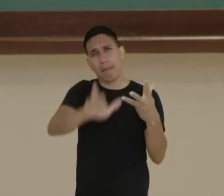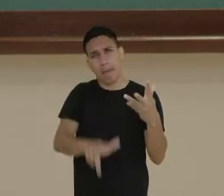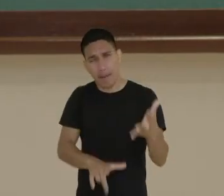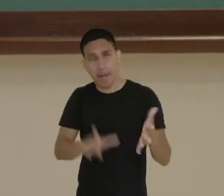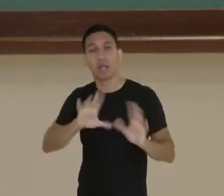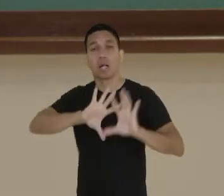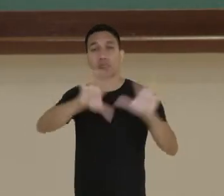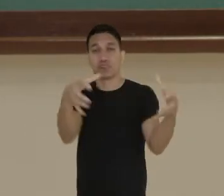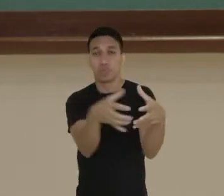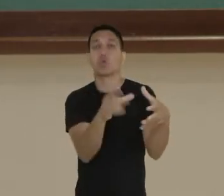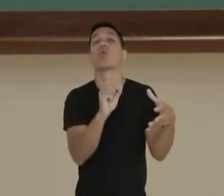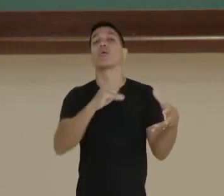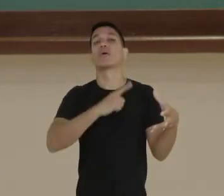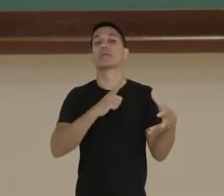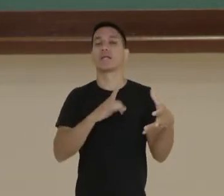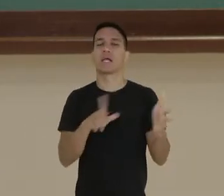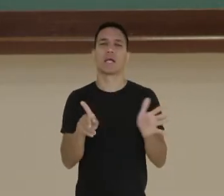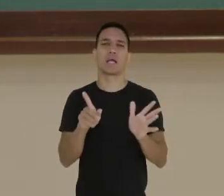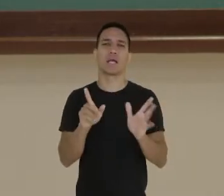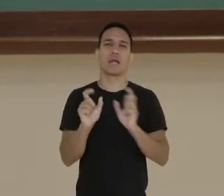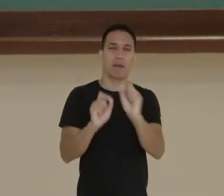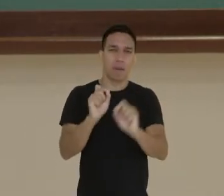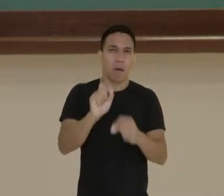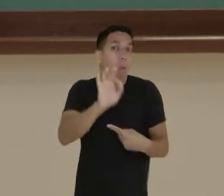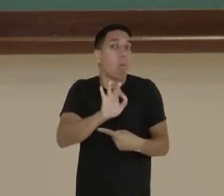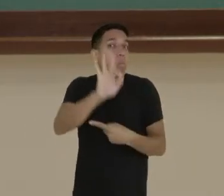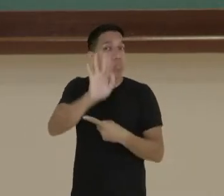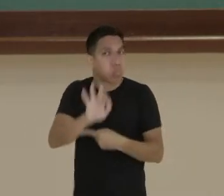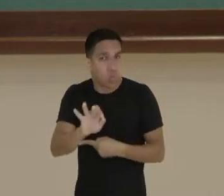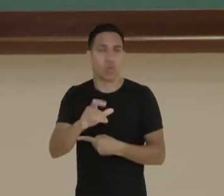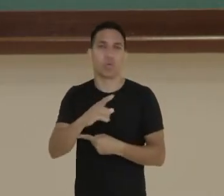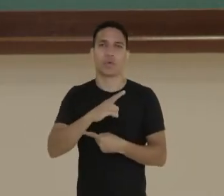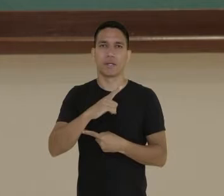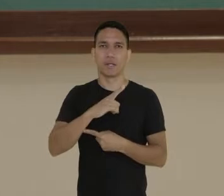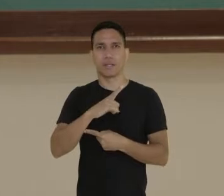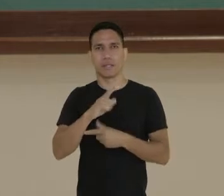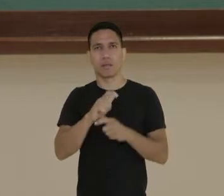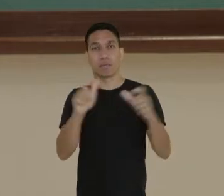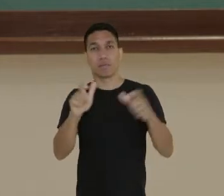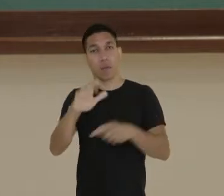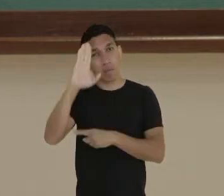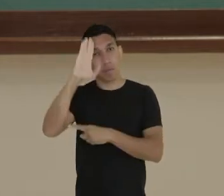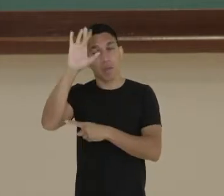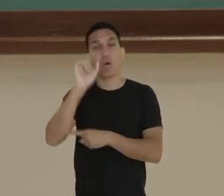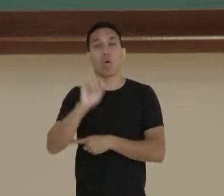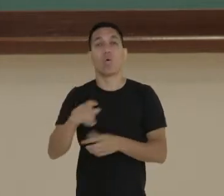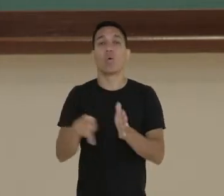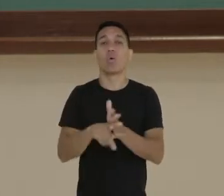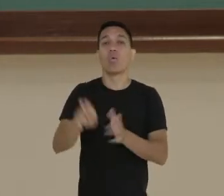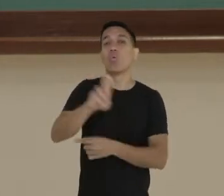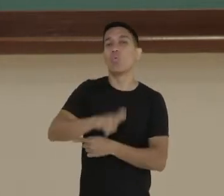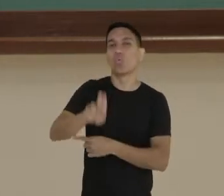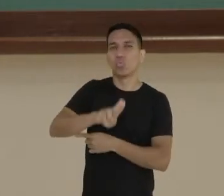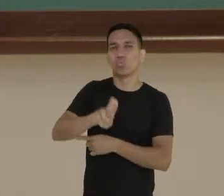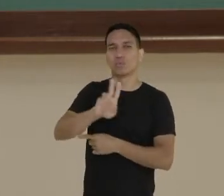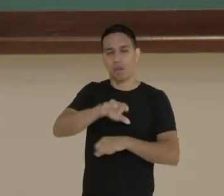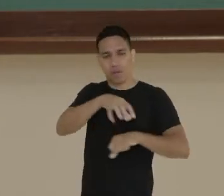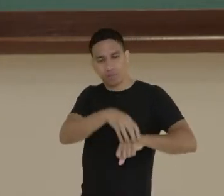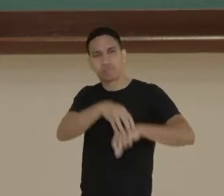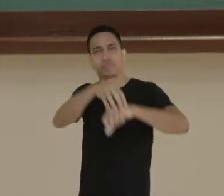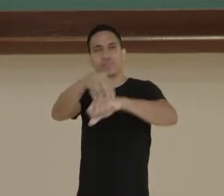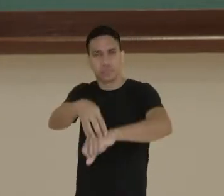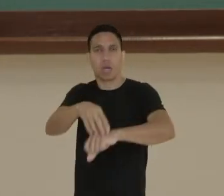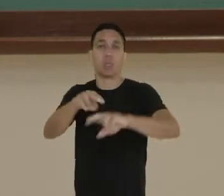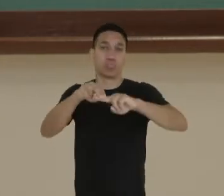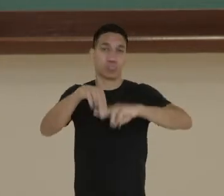ela é composta por uma porcentagem aqui de combustíveis fósseis, principalmente devido ao uso do transporte, né? E